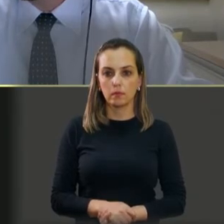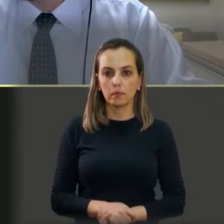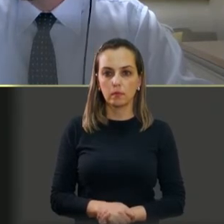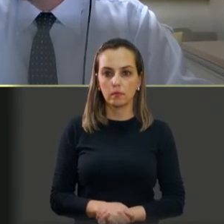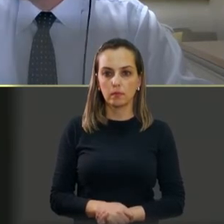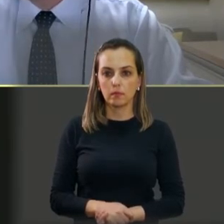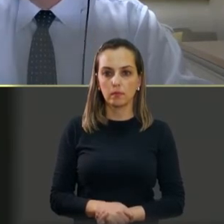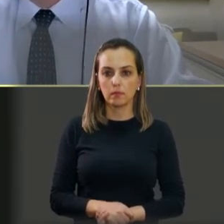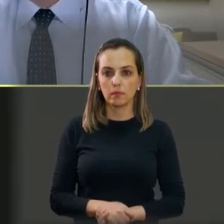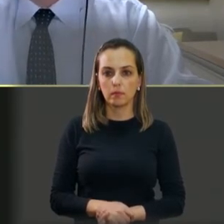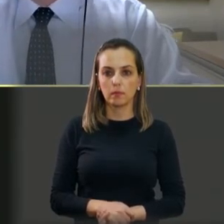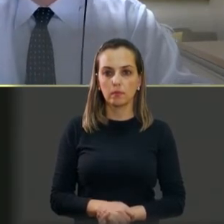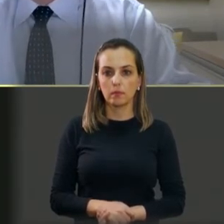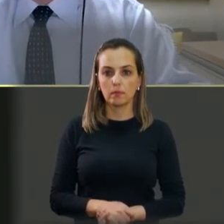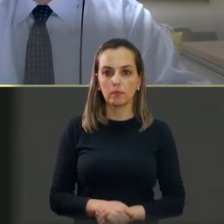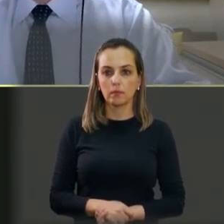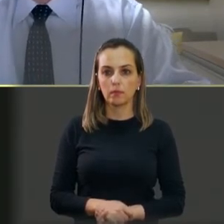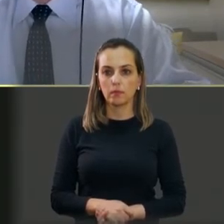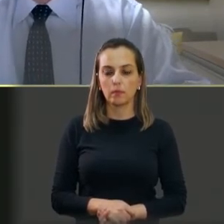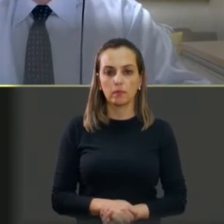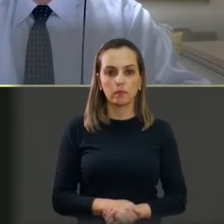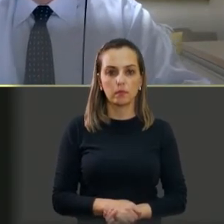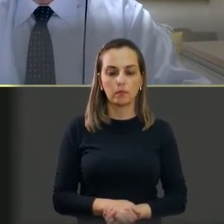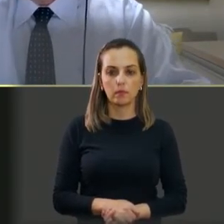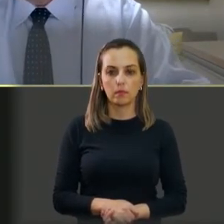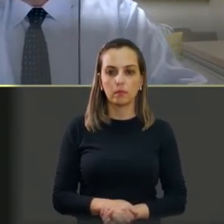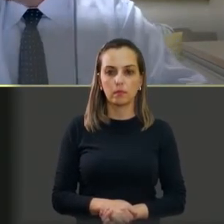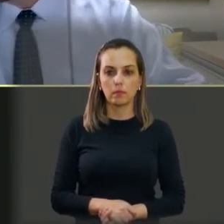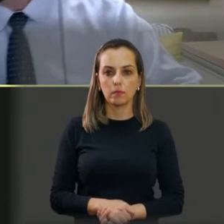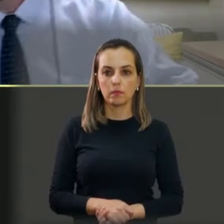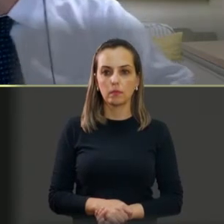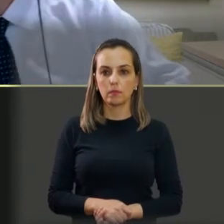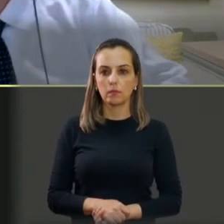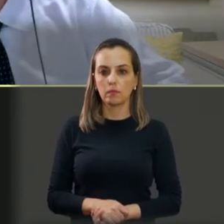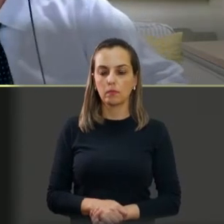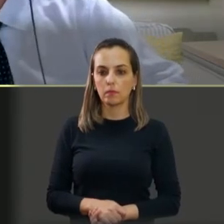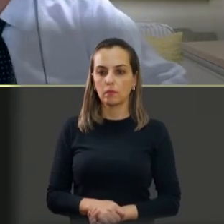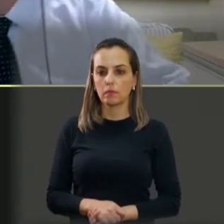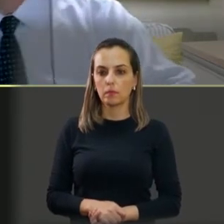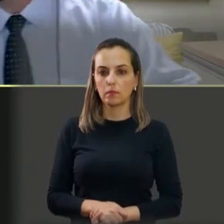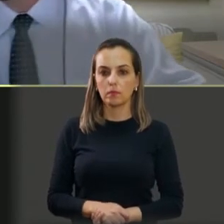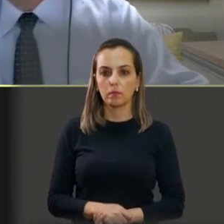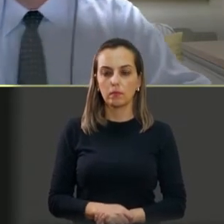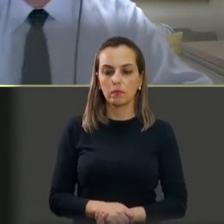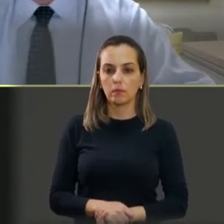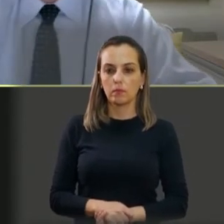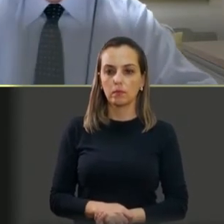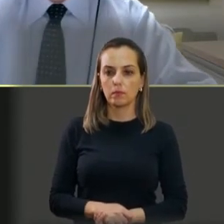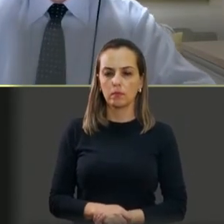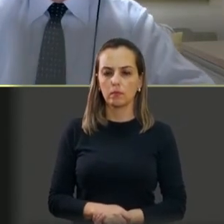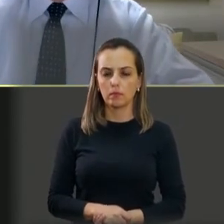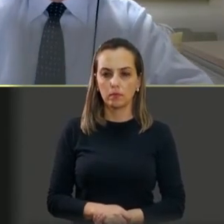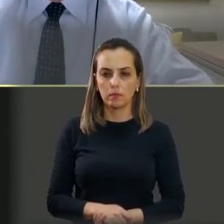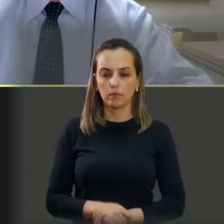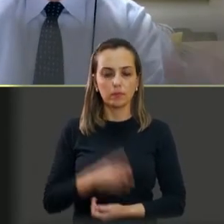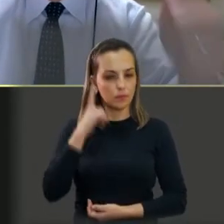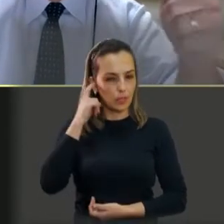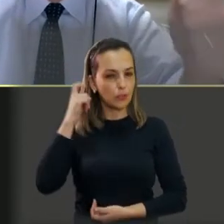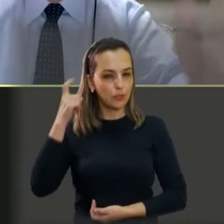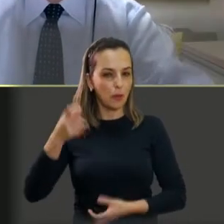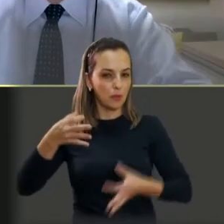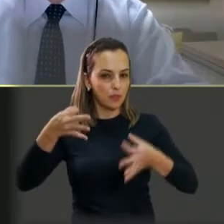Tira o fone, não tá? Tá desconectado, mas... Eu desconectei, mas é que não tá no meu. Agora estão me ouvindo? Agora sim?